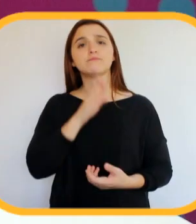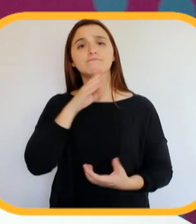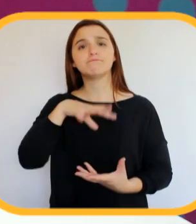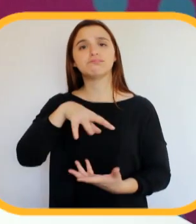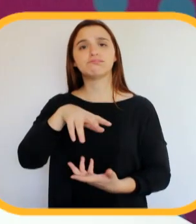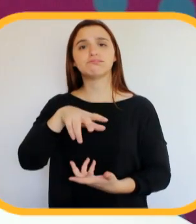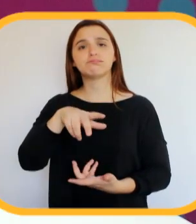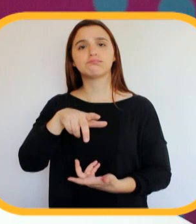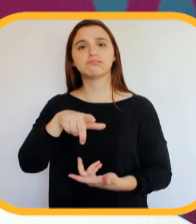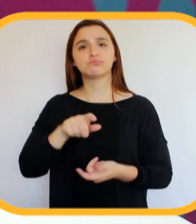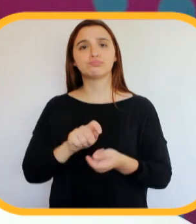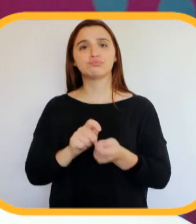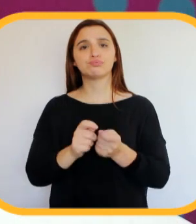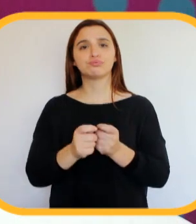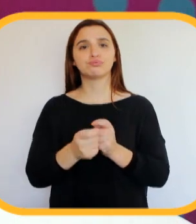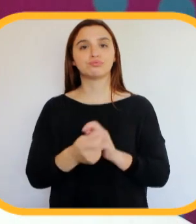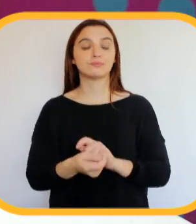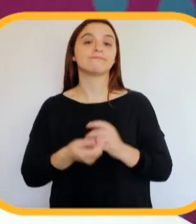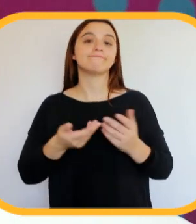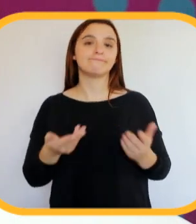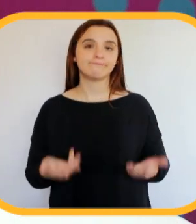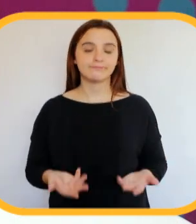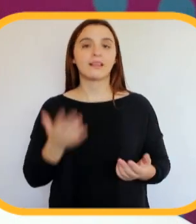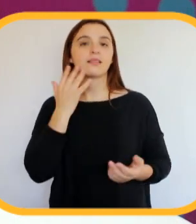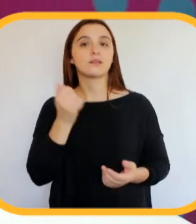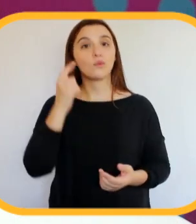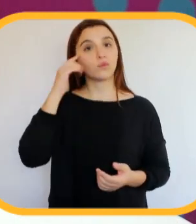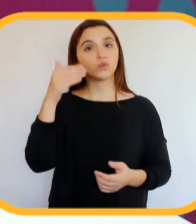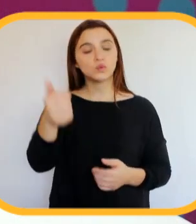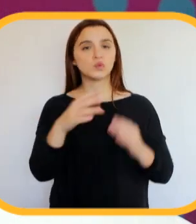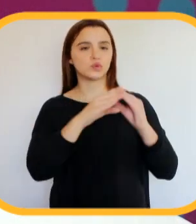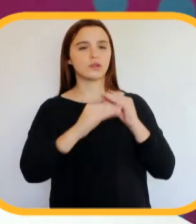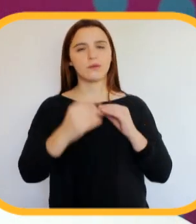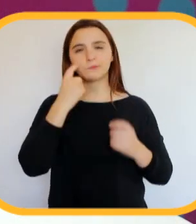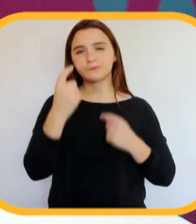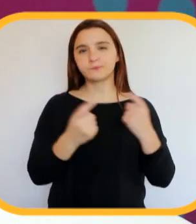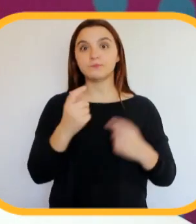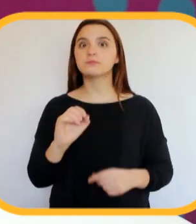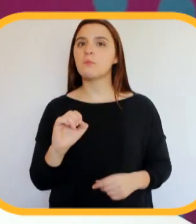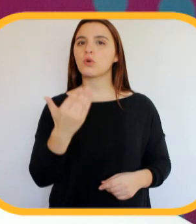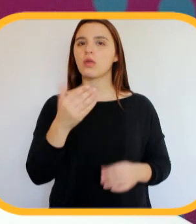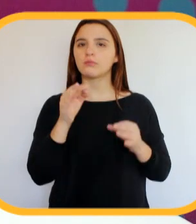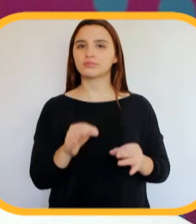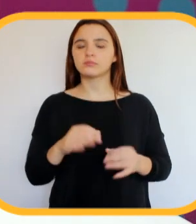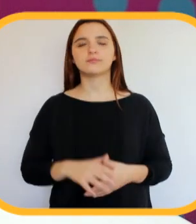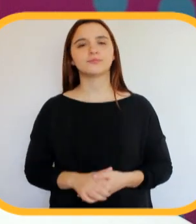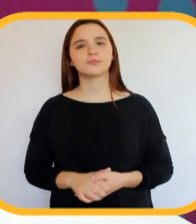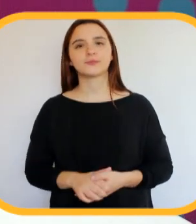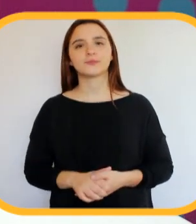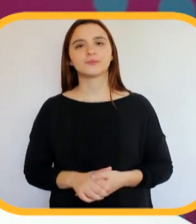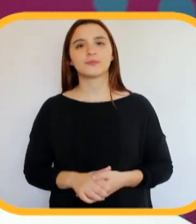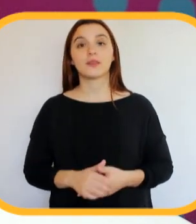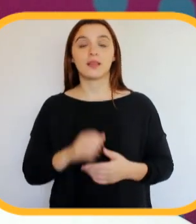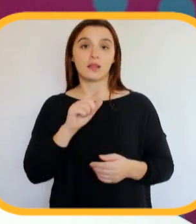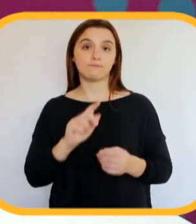O planeta Terra encontra-se em constante evolução. Deste modo, a busca por um futuro mais sustentável tornou-se uma prioridade inegável.